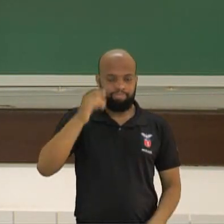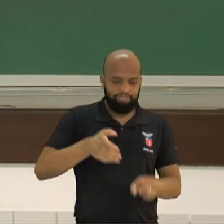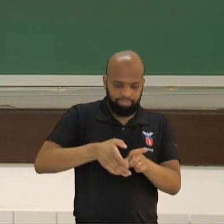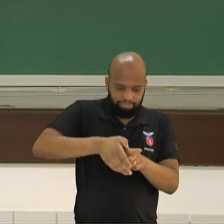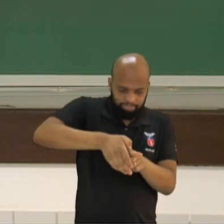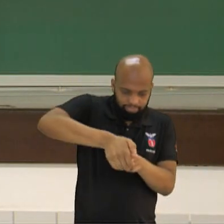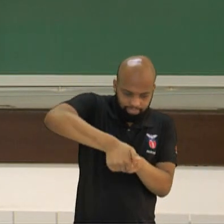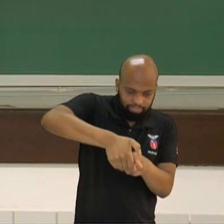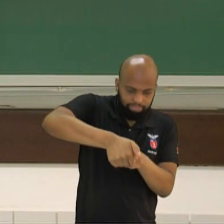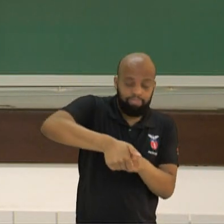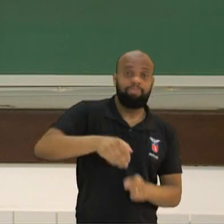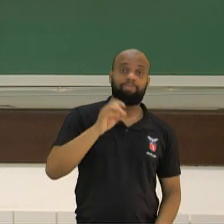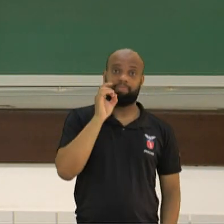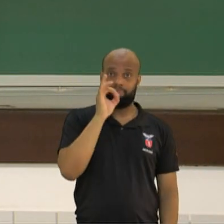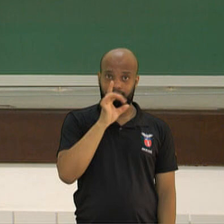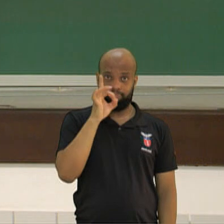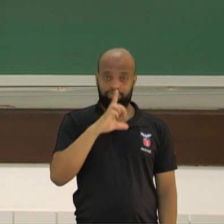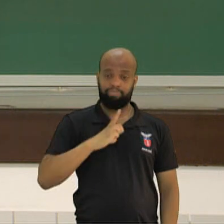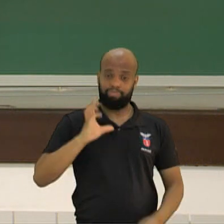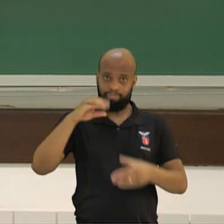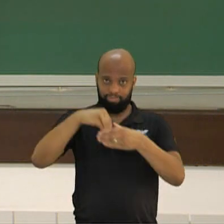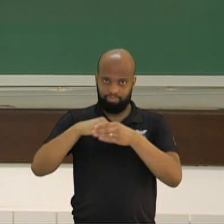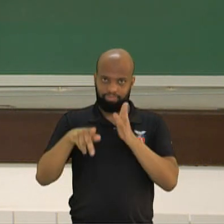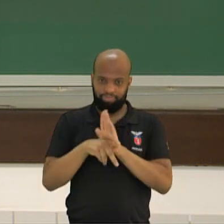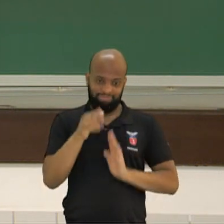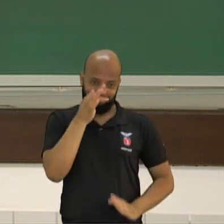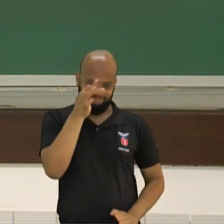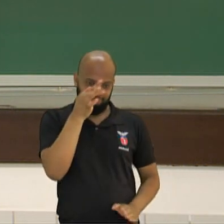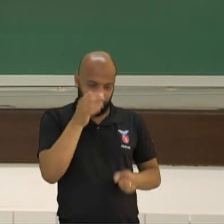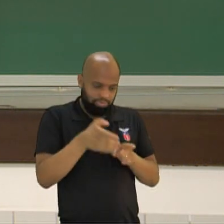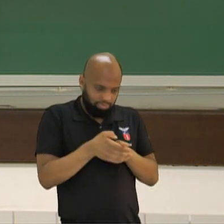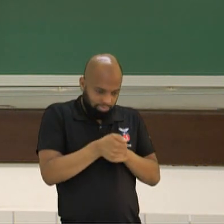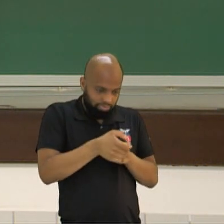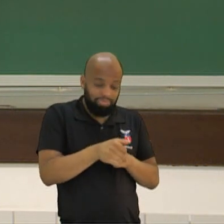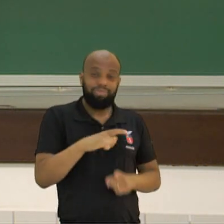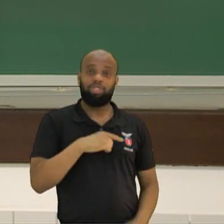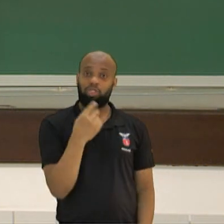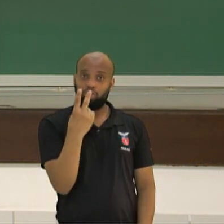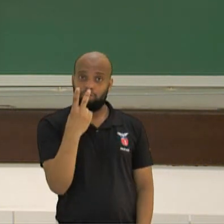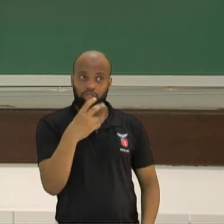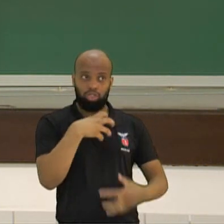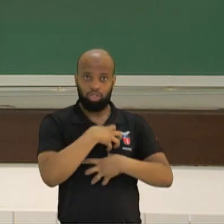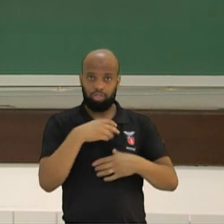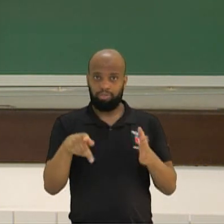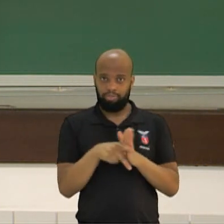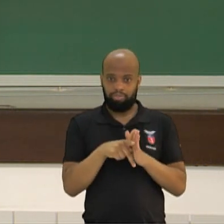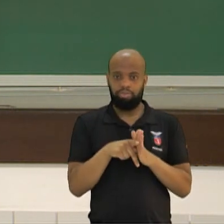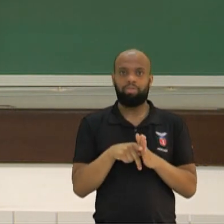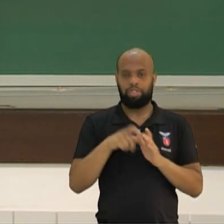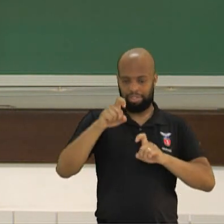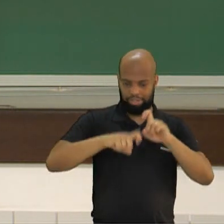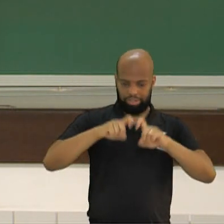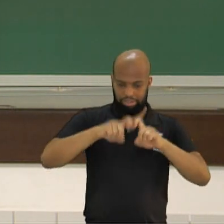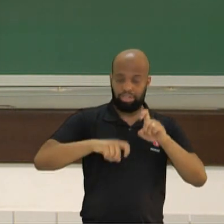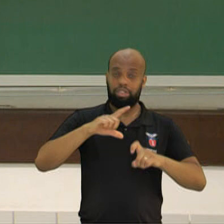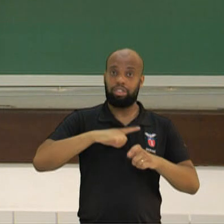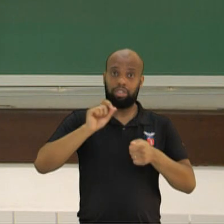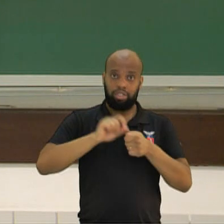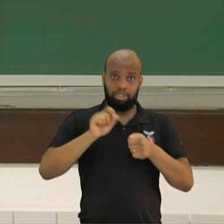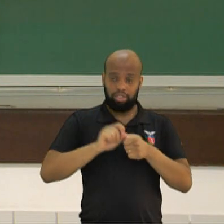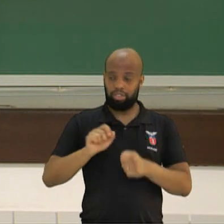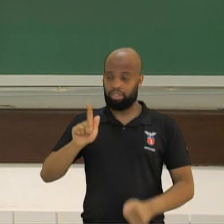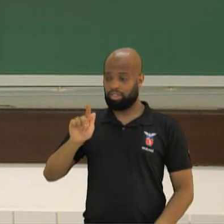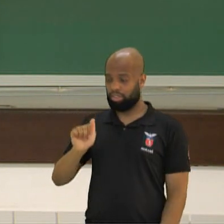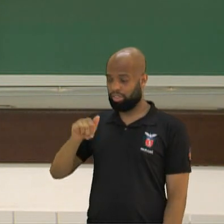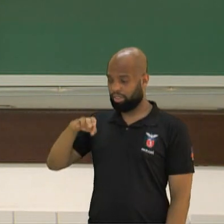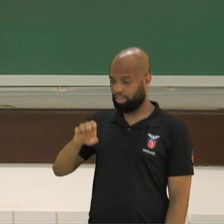ervilhas, lá nas flores, ela possui os dois órgãos sexuais. Esses dois órgãos sexuais produzem